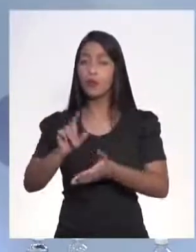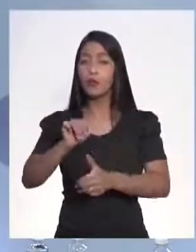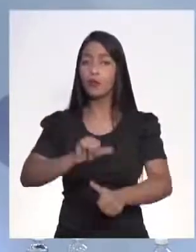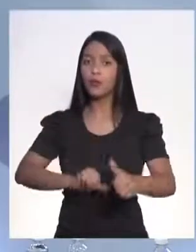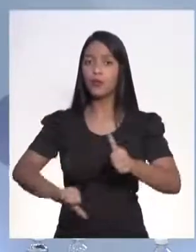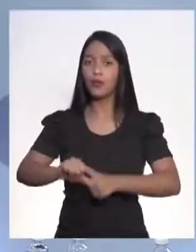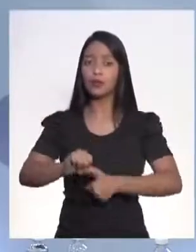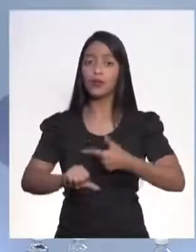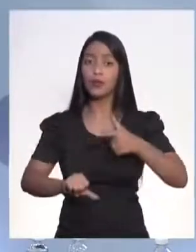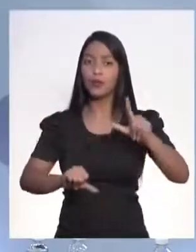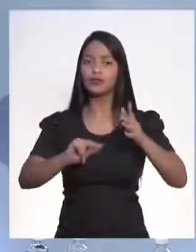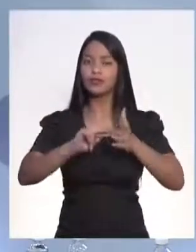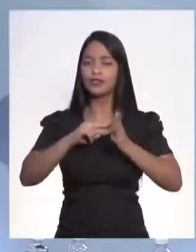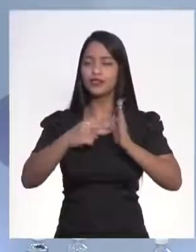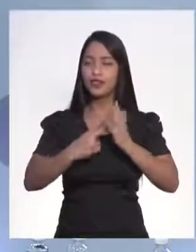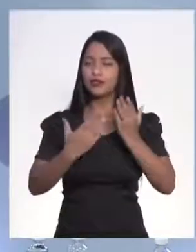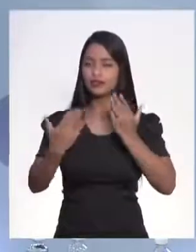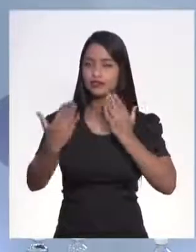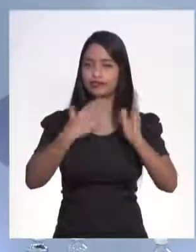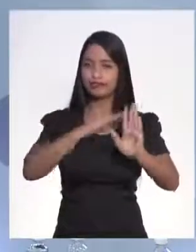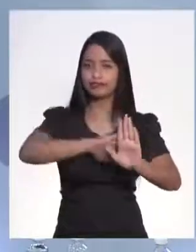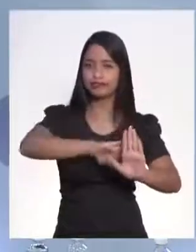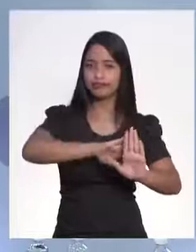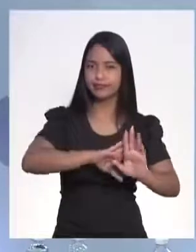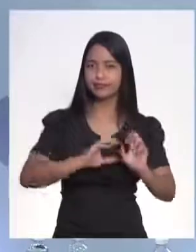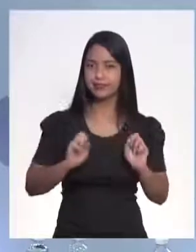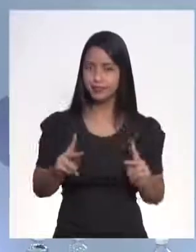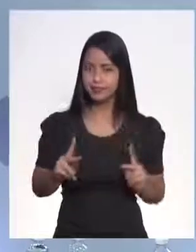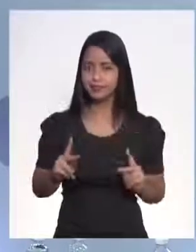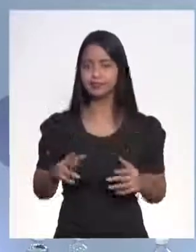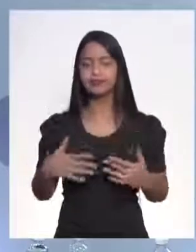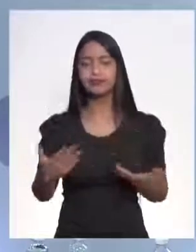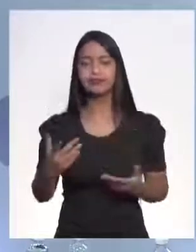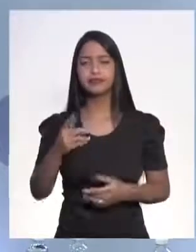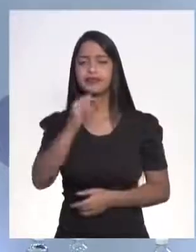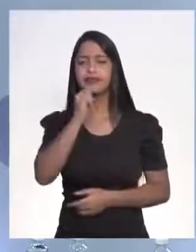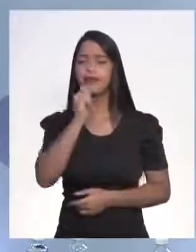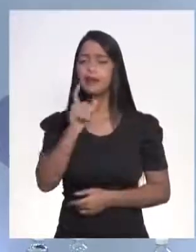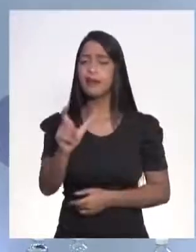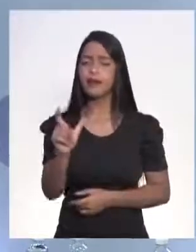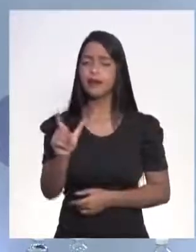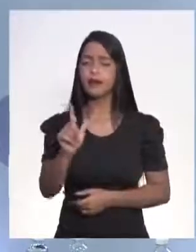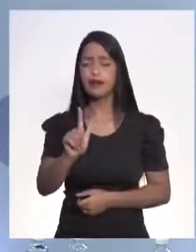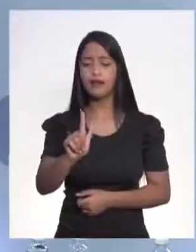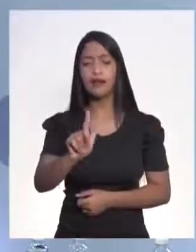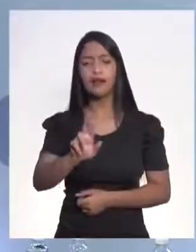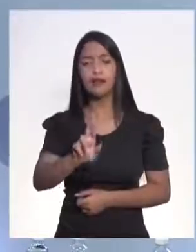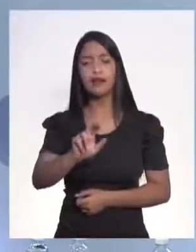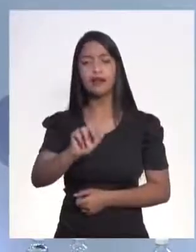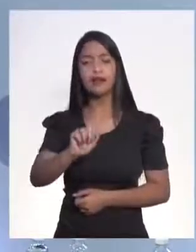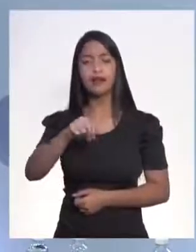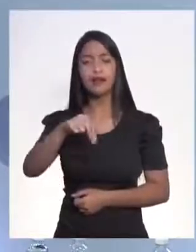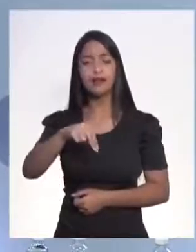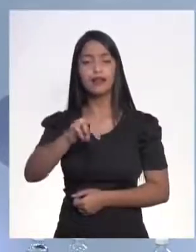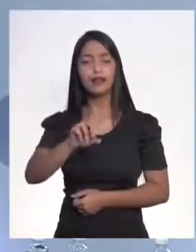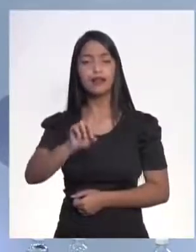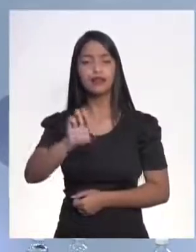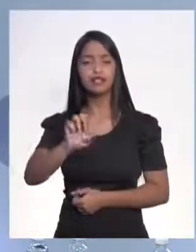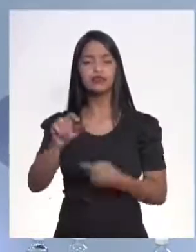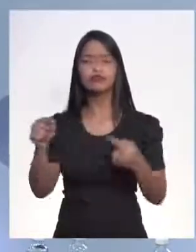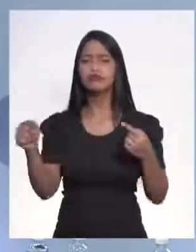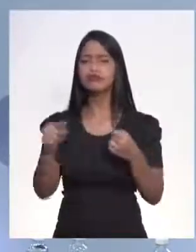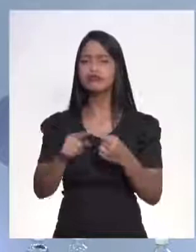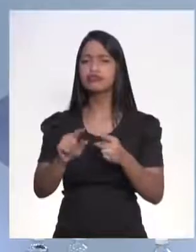do sentido em que ela foi proposta então grande é usado para coisas que next bom então